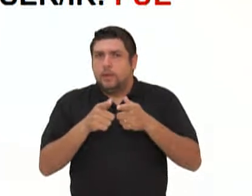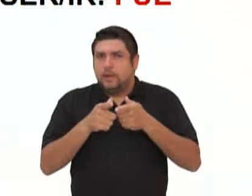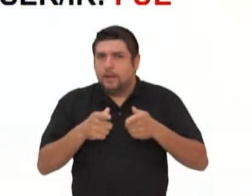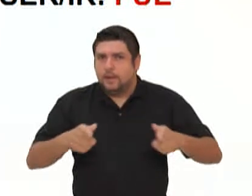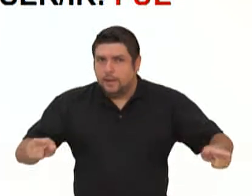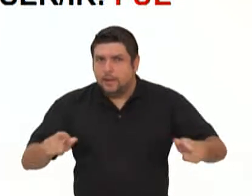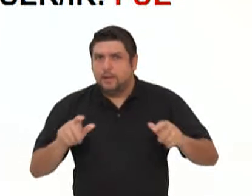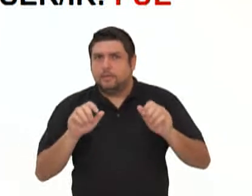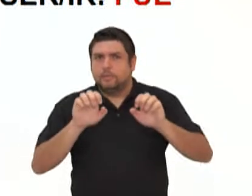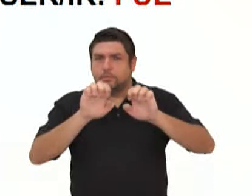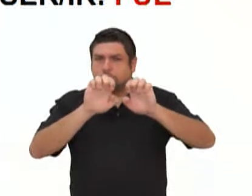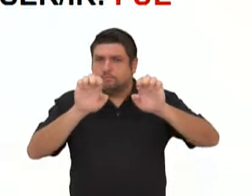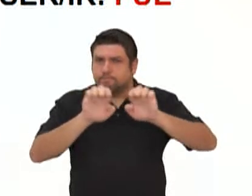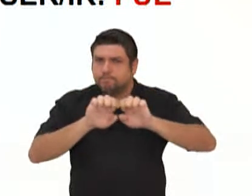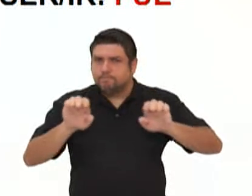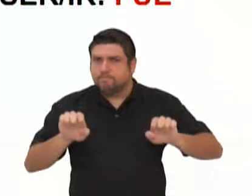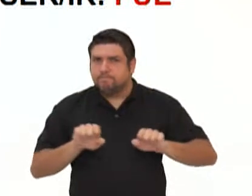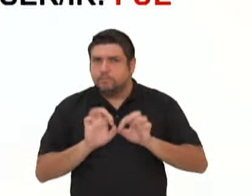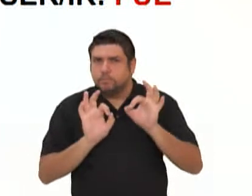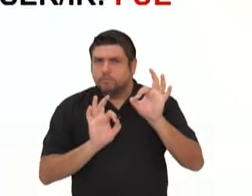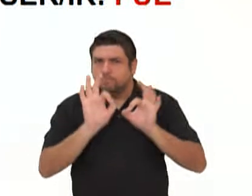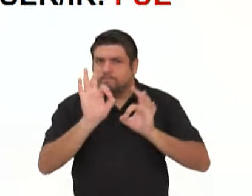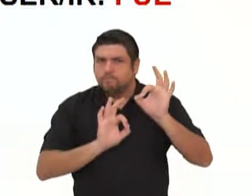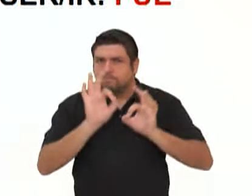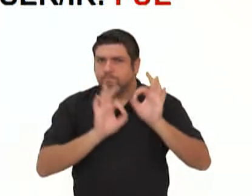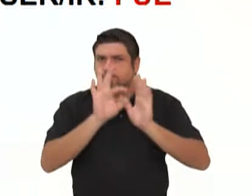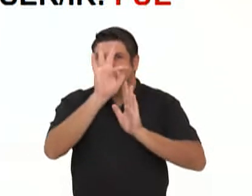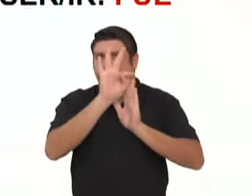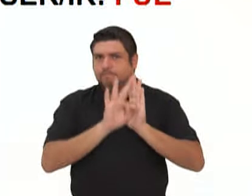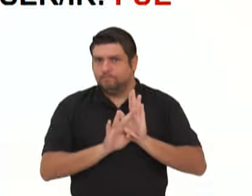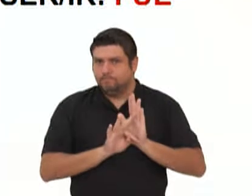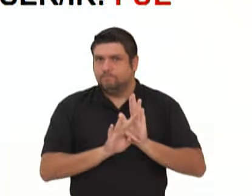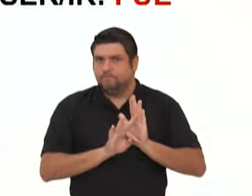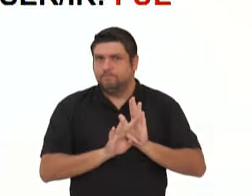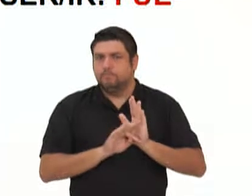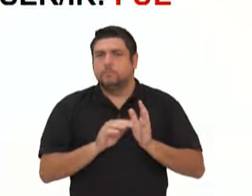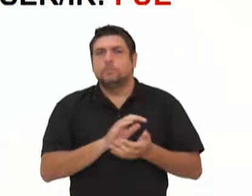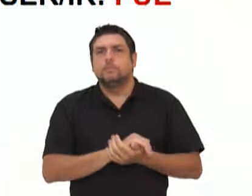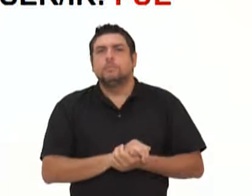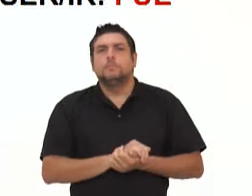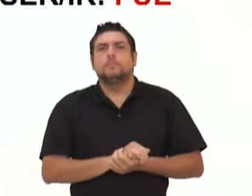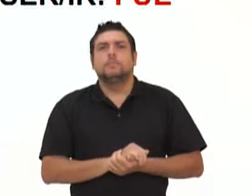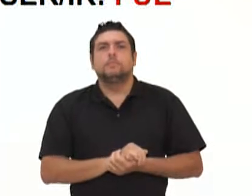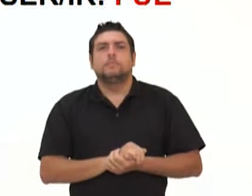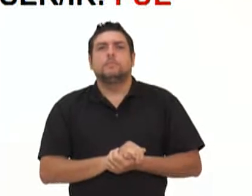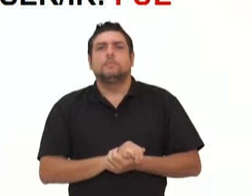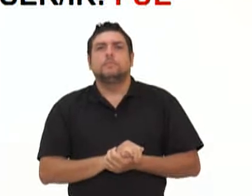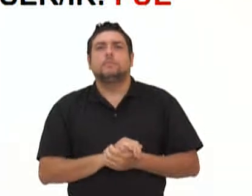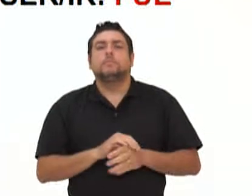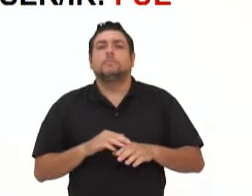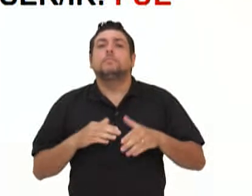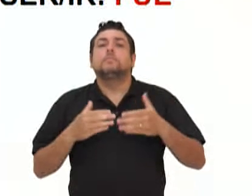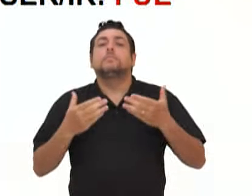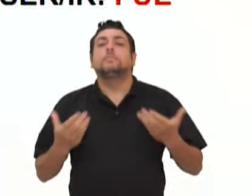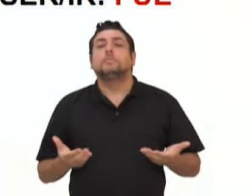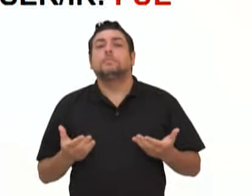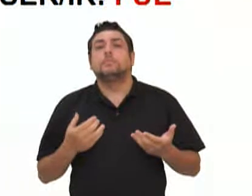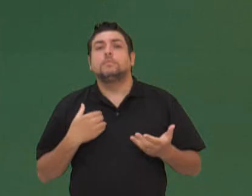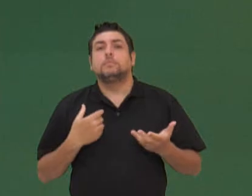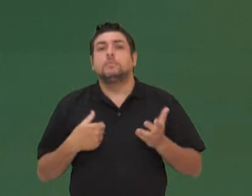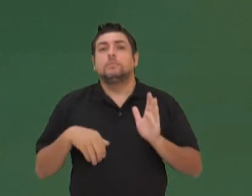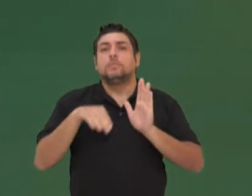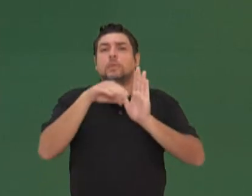para construir os nossos textos. ¿Vale? ¿De acordo? Então, aqui, basicamente, uma ideia de que nós temos